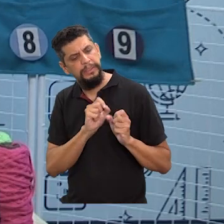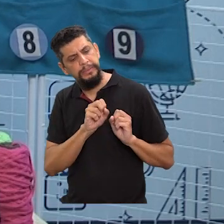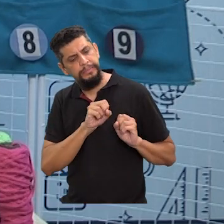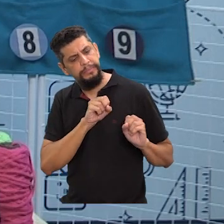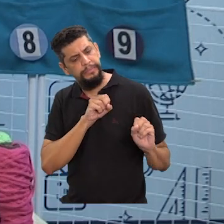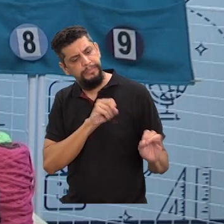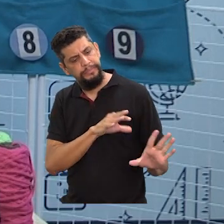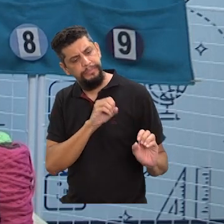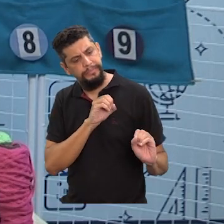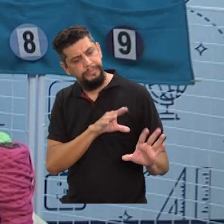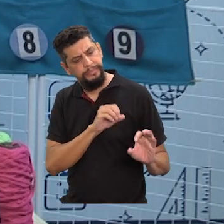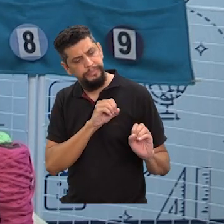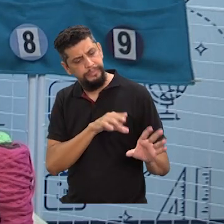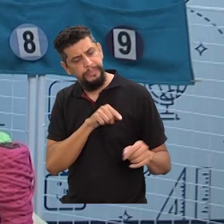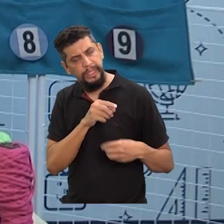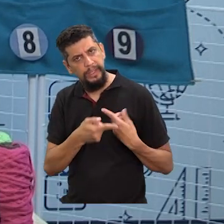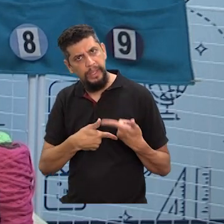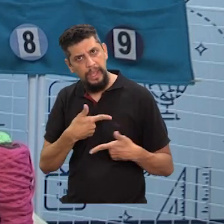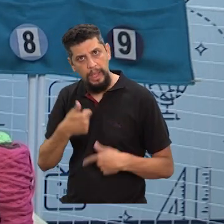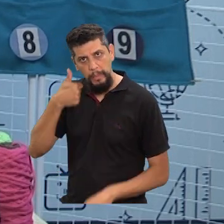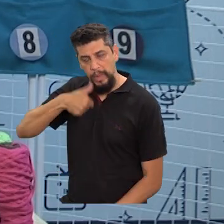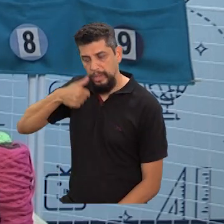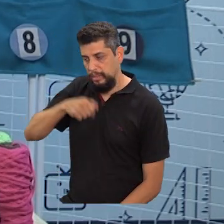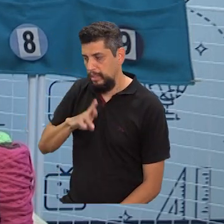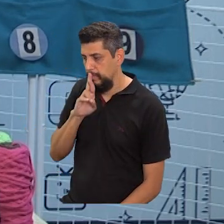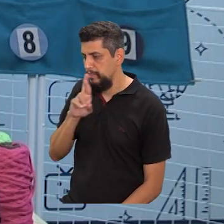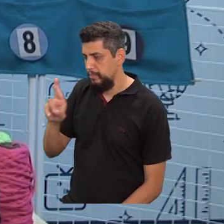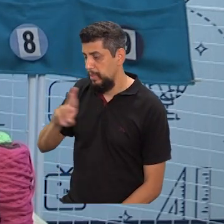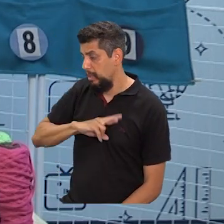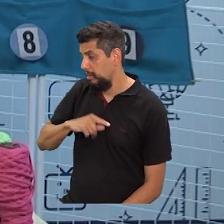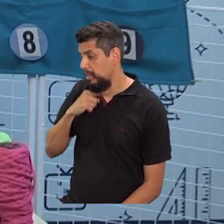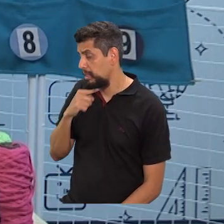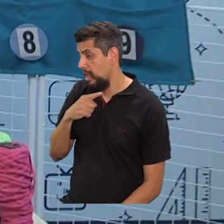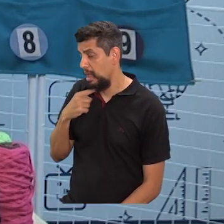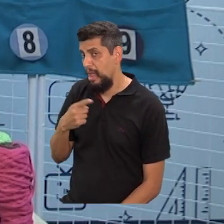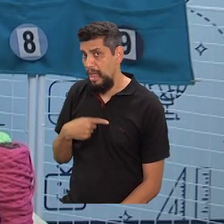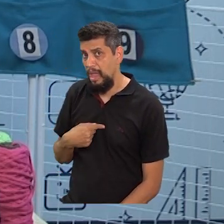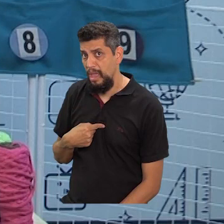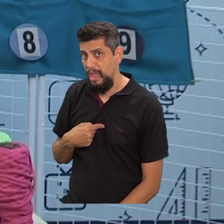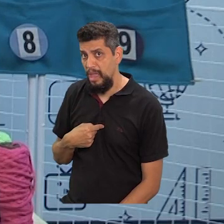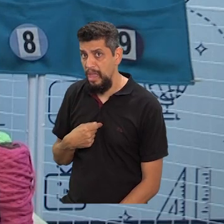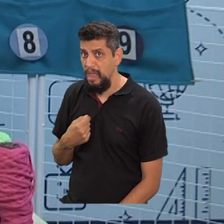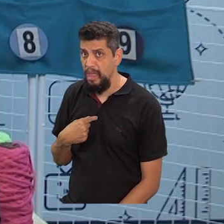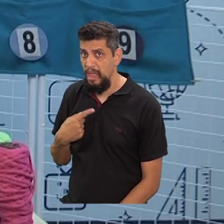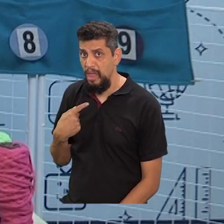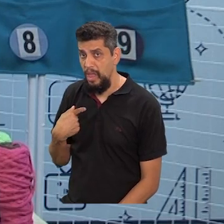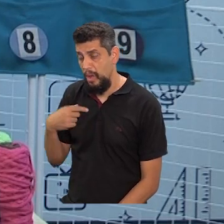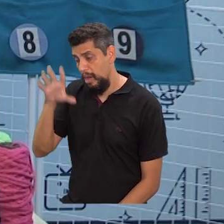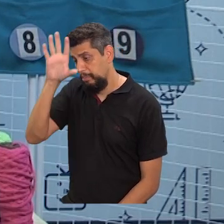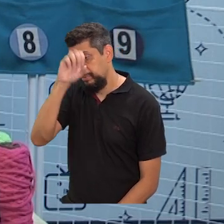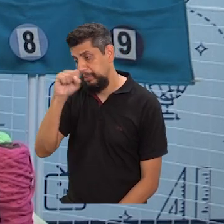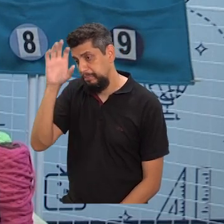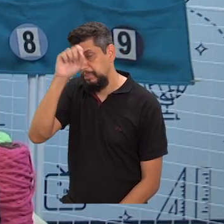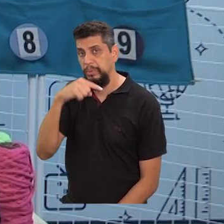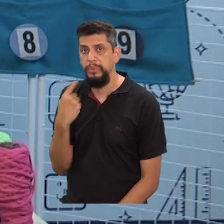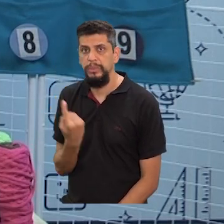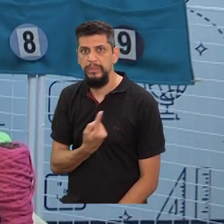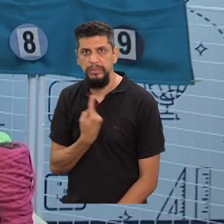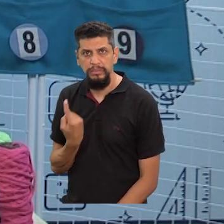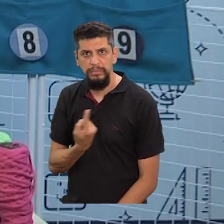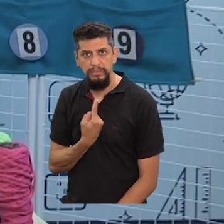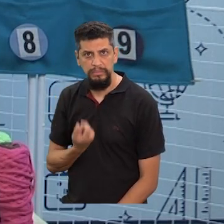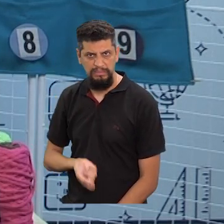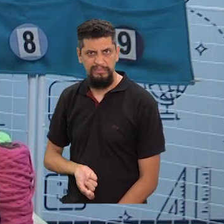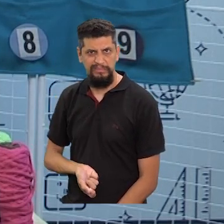Quem te ensinou a tecer dessa forma? E a moça então disse: ninguém, minha boa velha. Eu aprendi